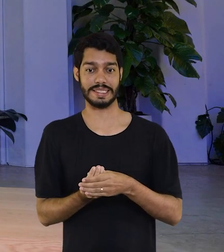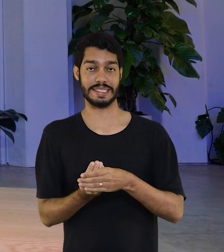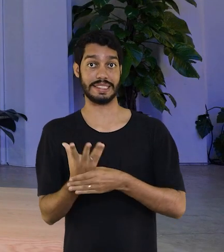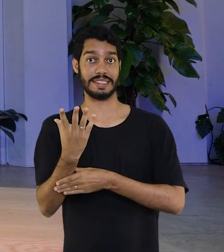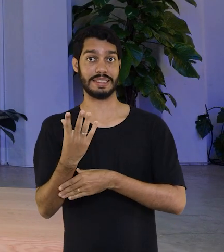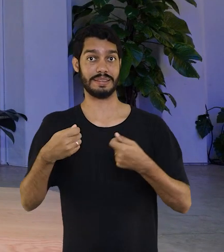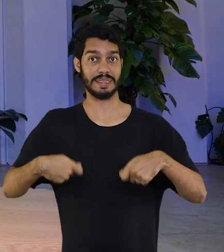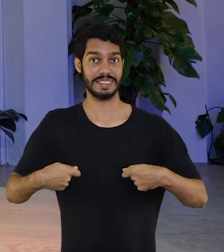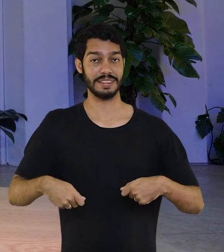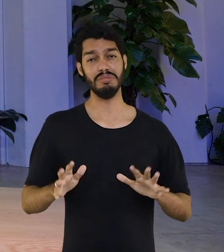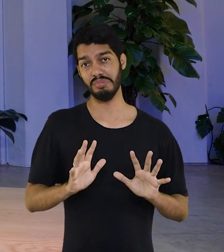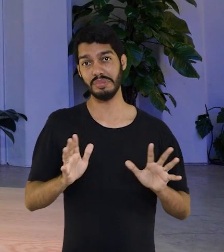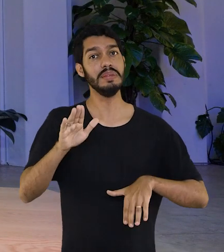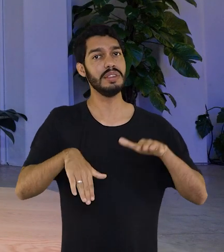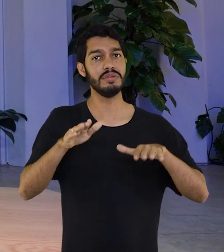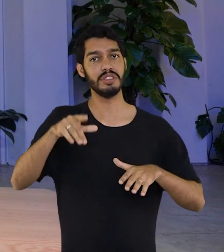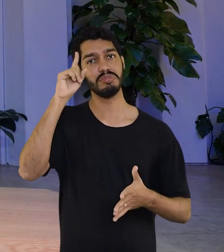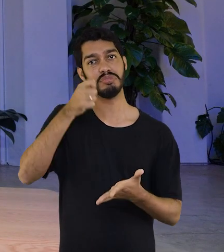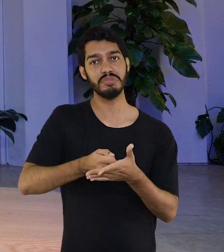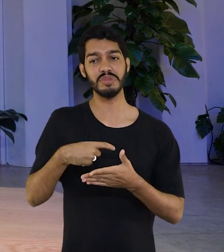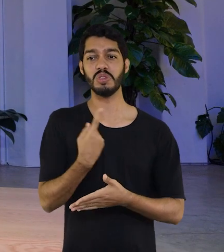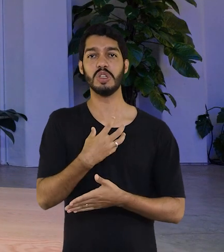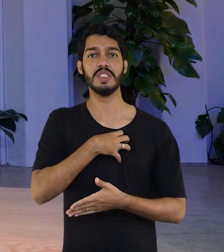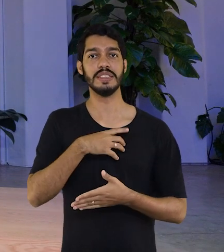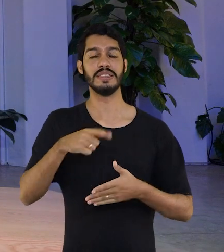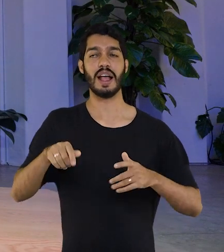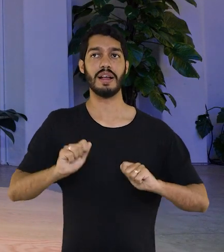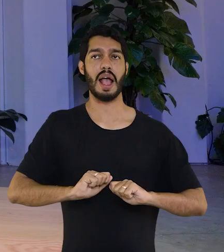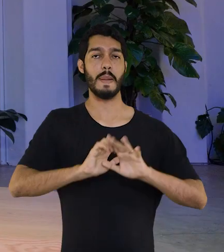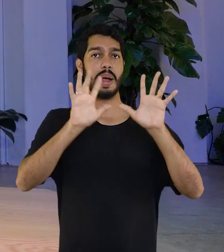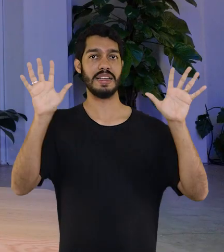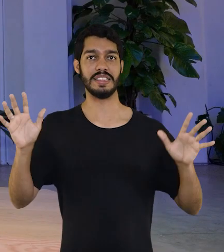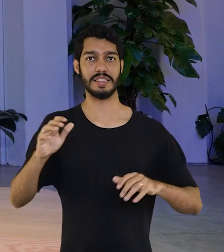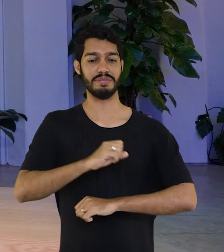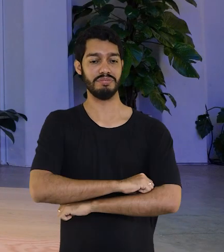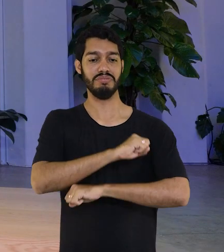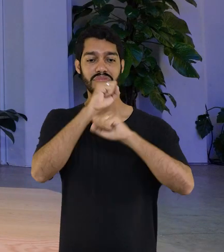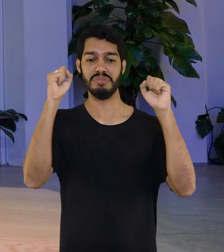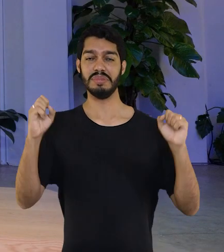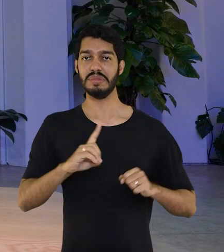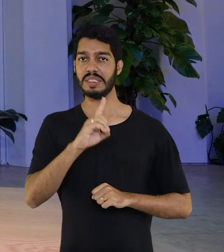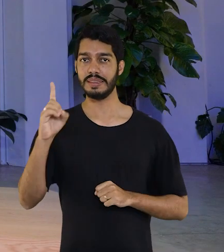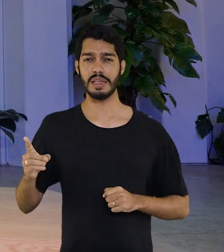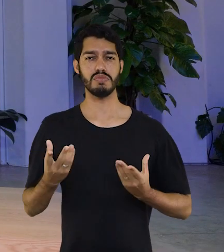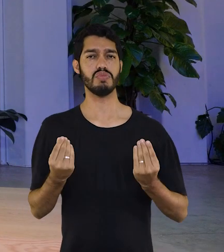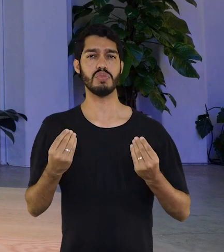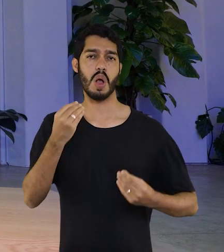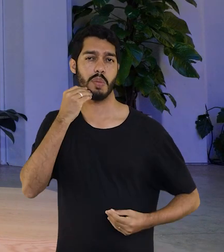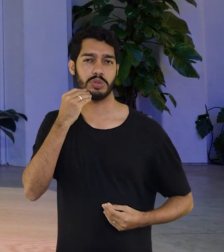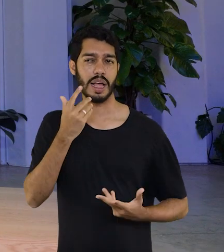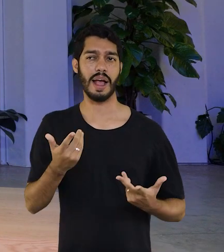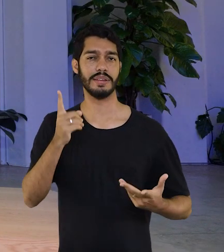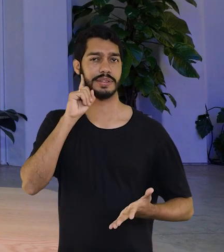nós precisamos criar. Existem tomadas de decisões, né, e a gente... todos nós amanhecemos o nosso dia recheados de oportunidades,